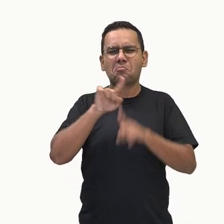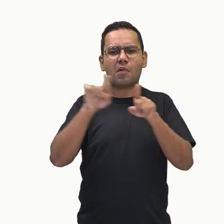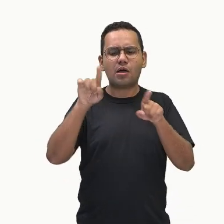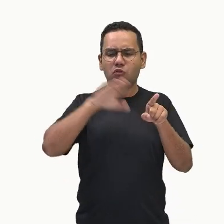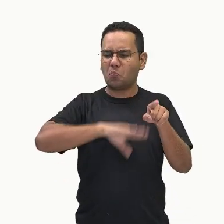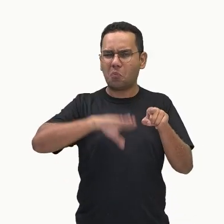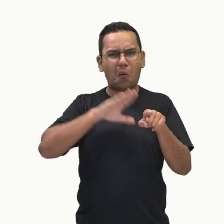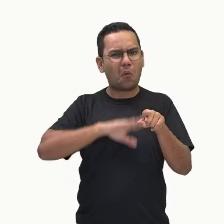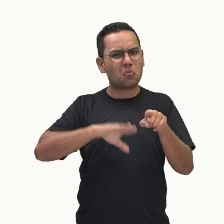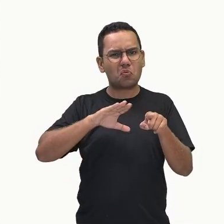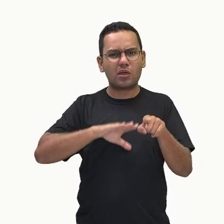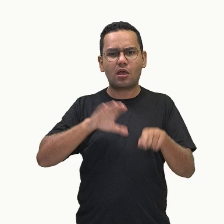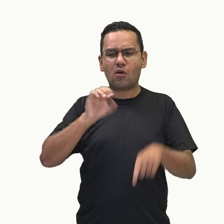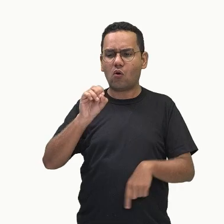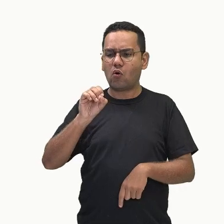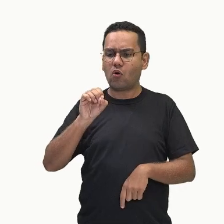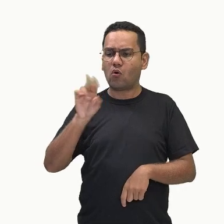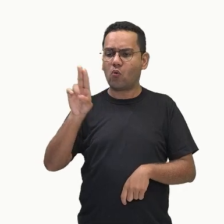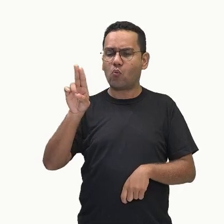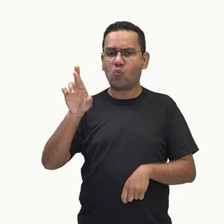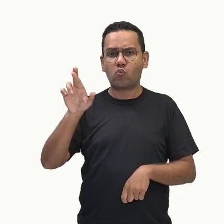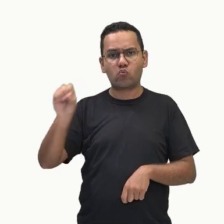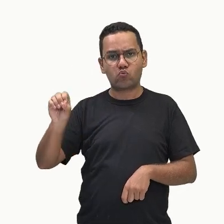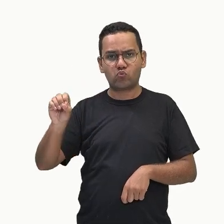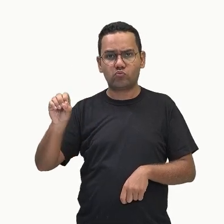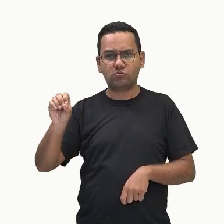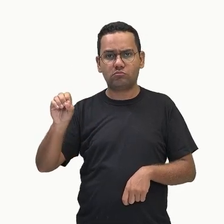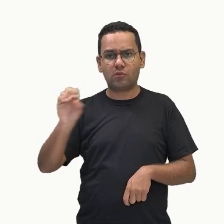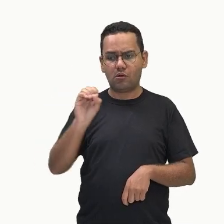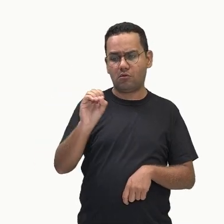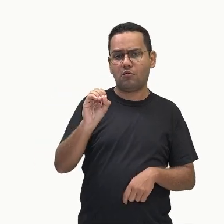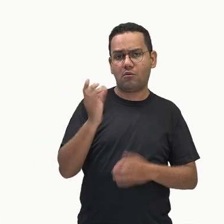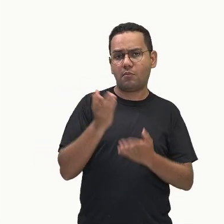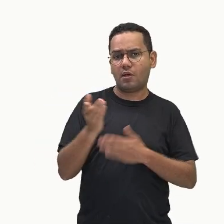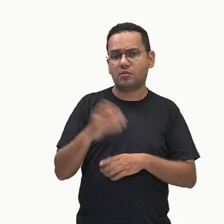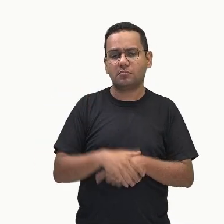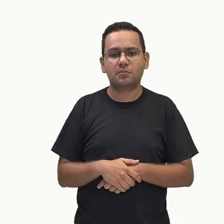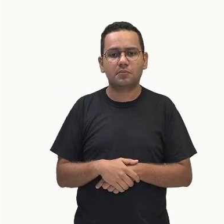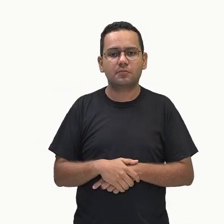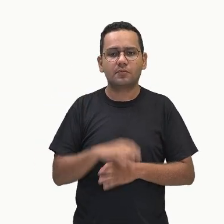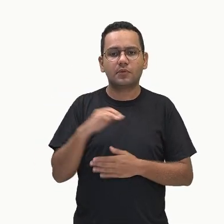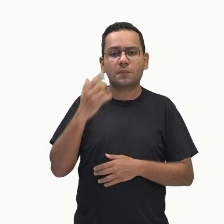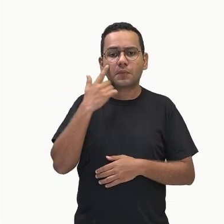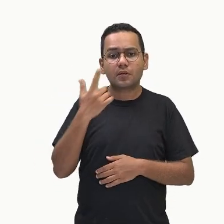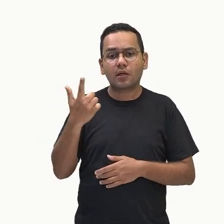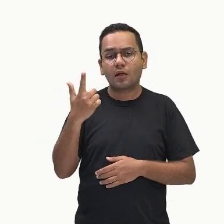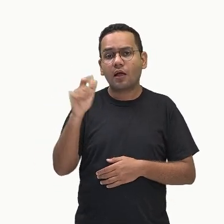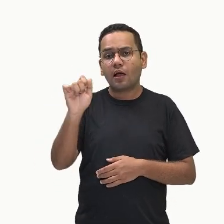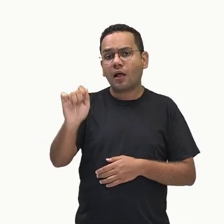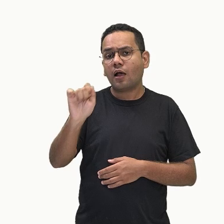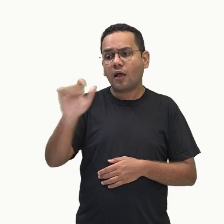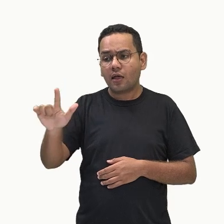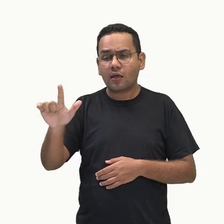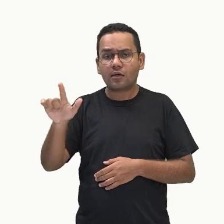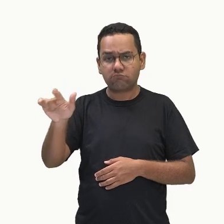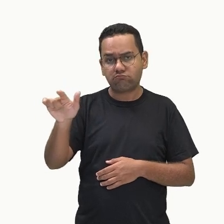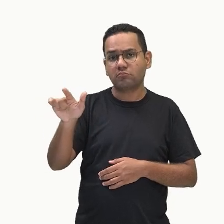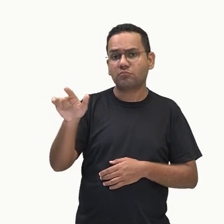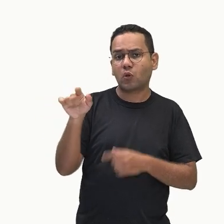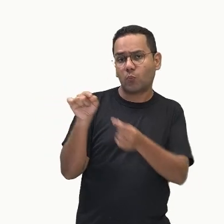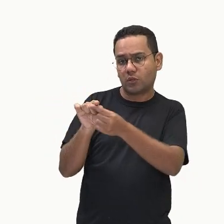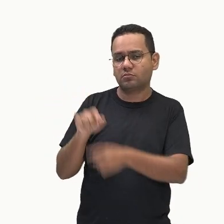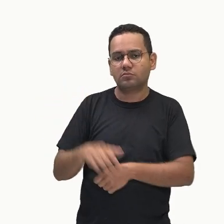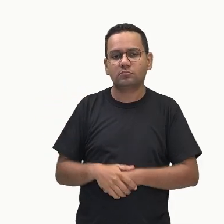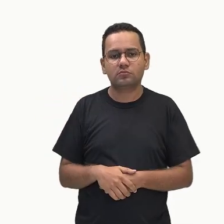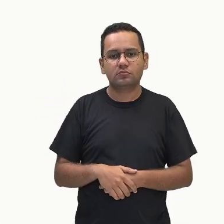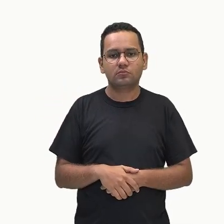letra O, né? A gente pensaria, começa com a letra O. Já o alumínio, por coincidência, ele começa com AL. O carbono é